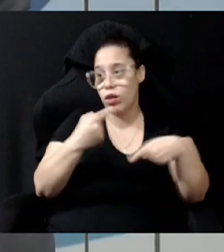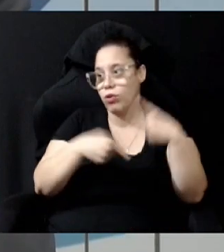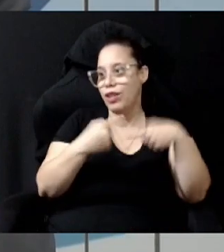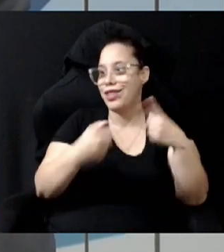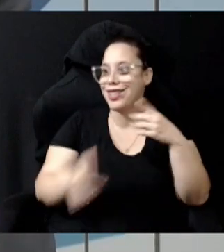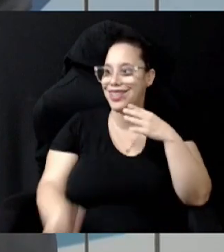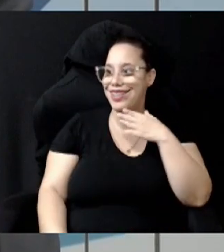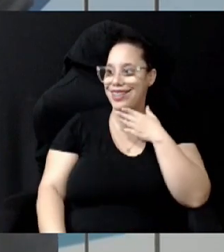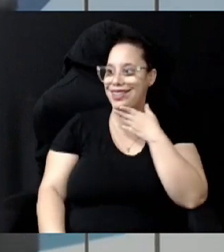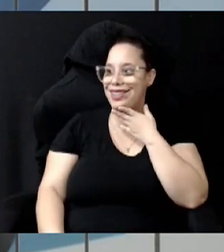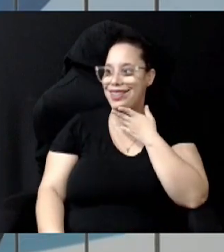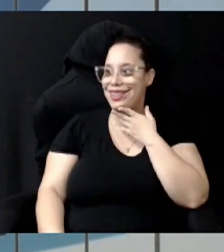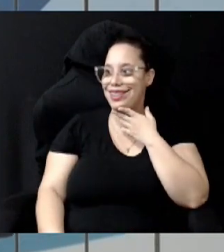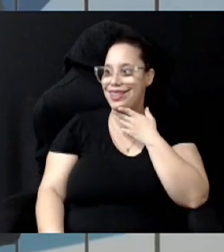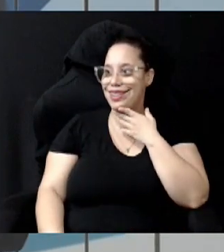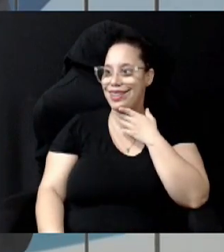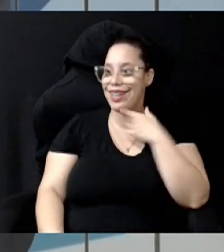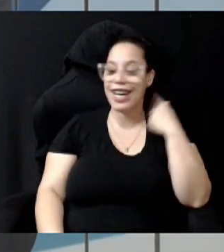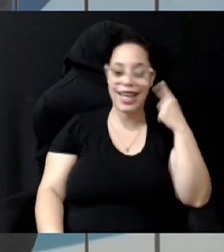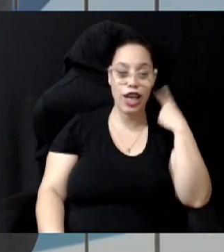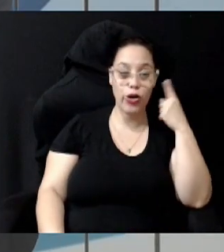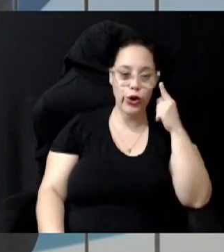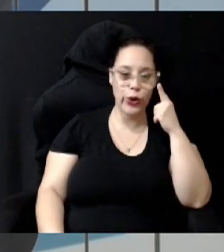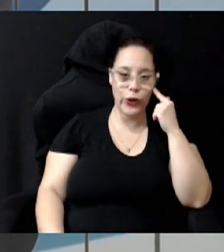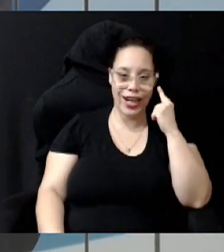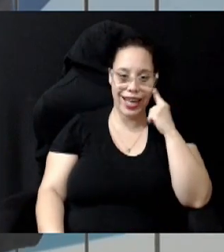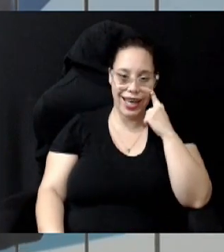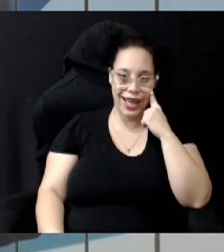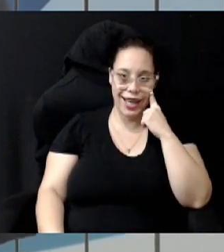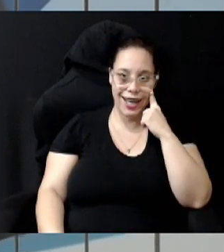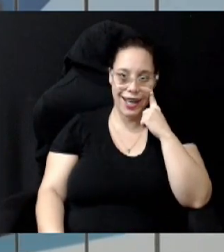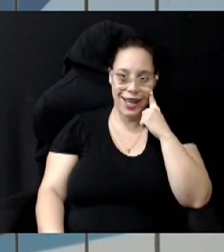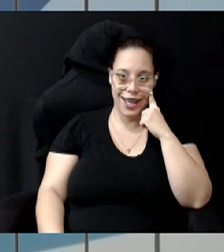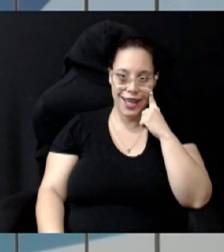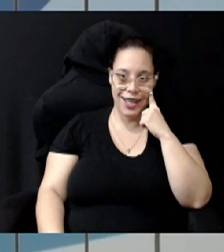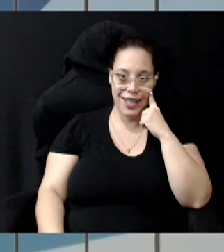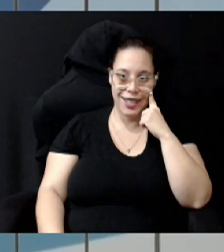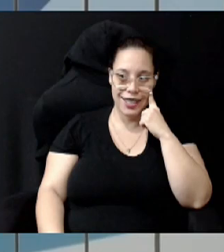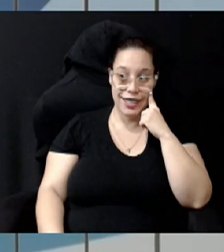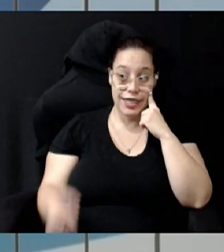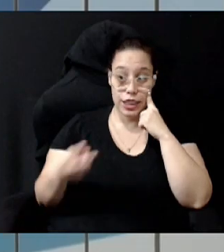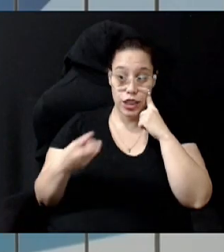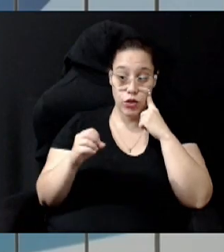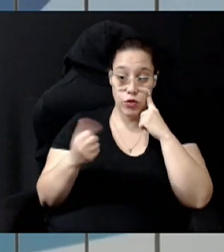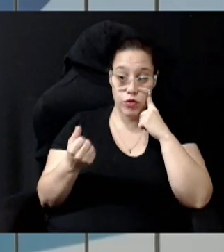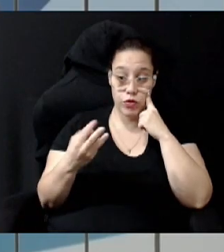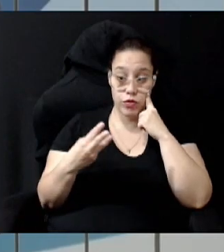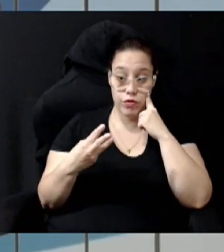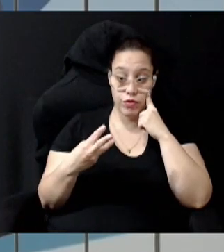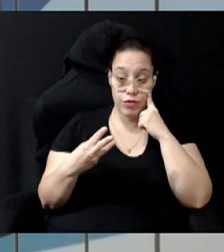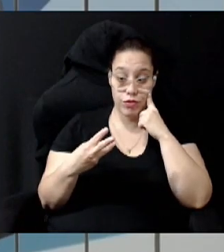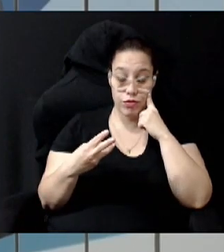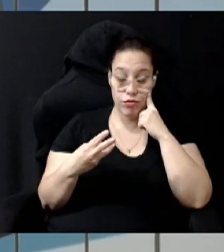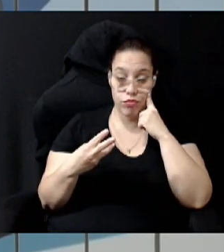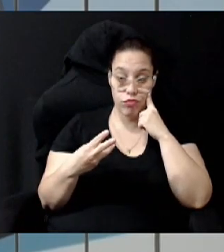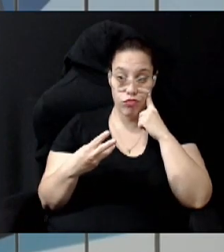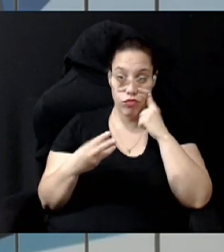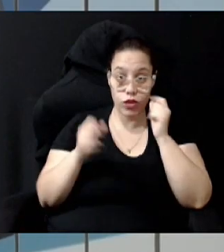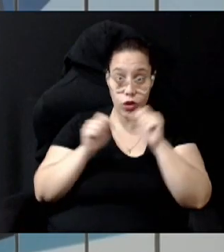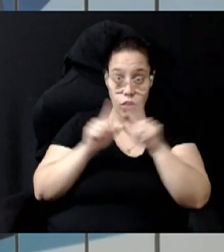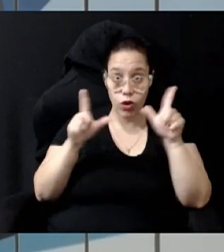que coisa maluca. Então estamos em 2013, né? Sim. A Dilma, que acordou com